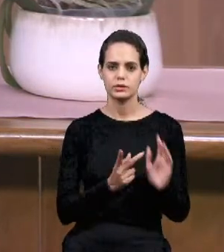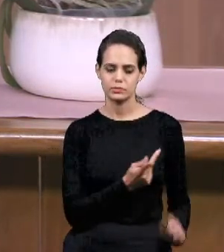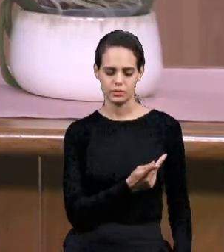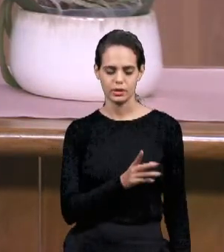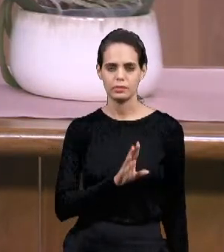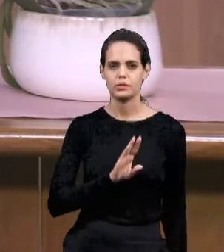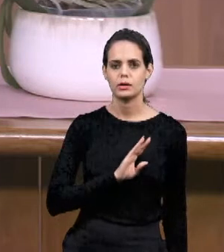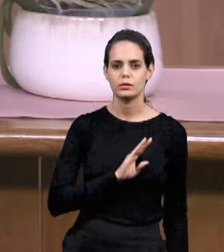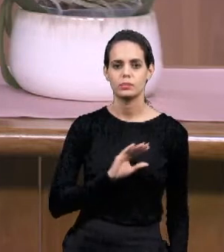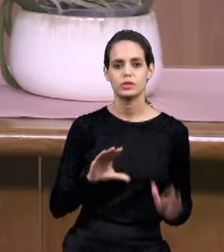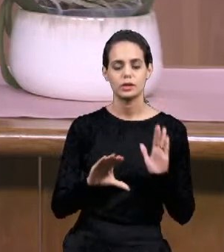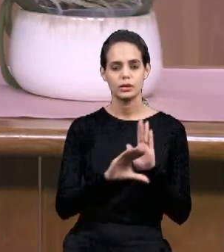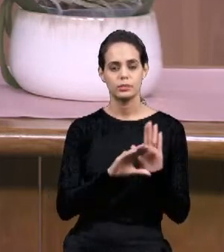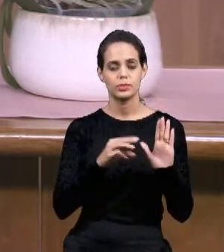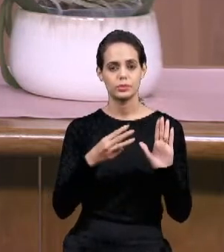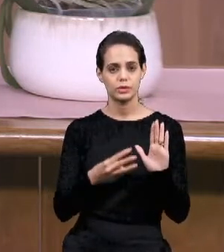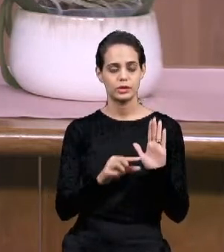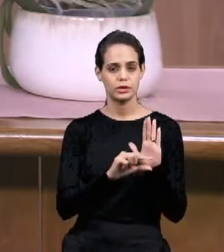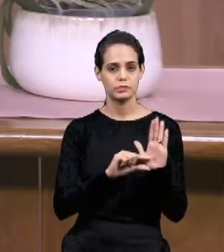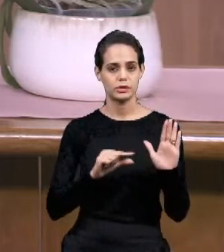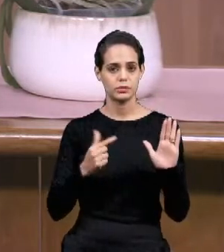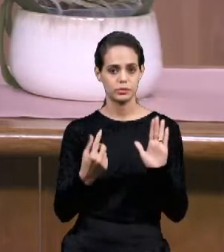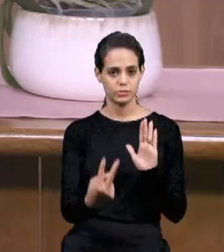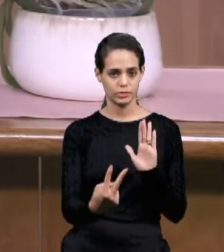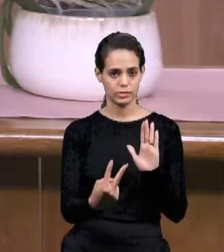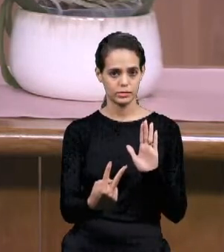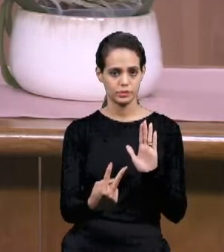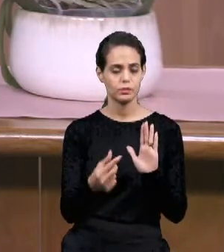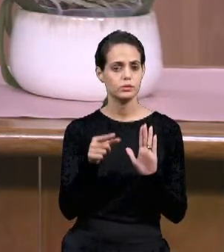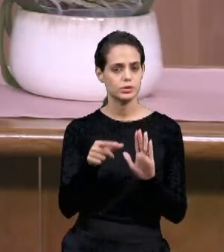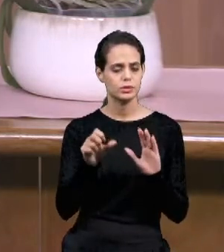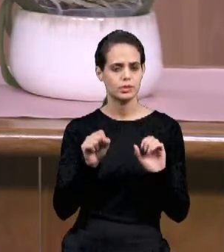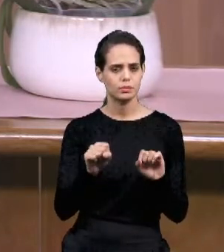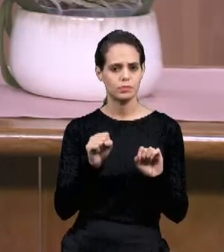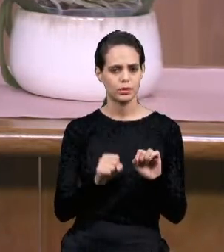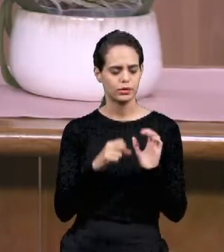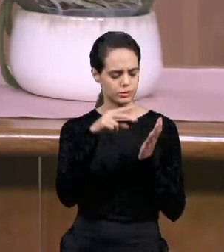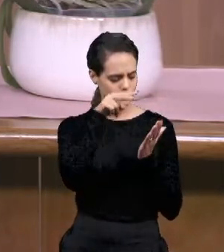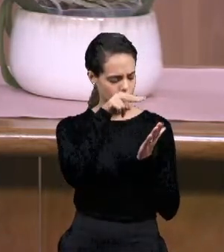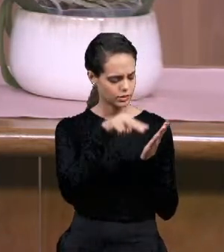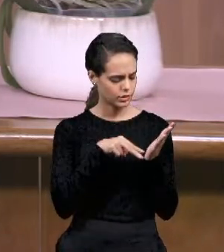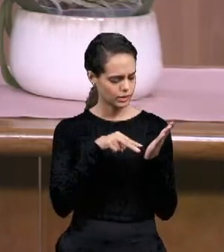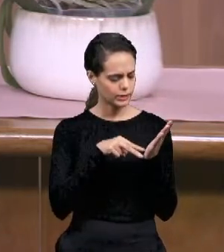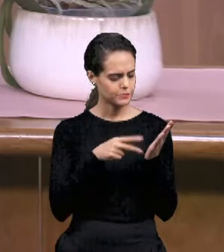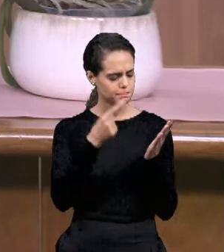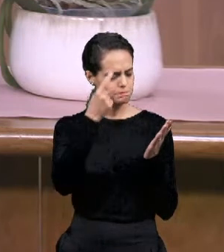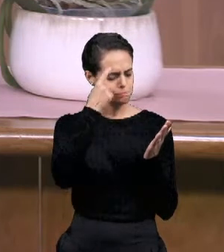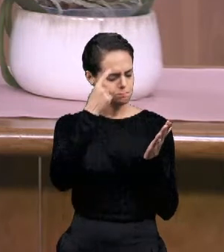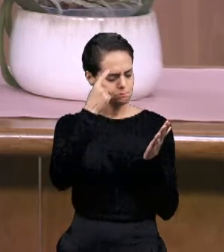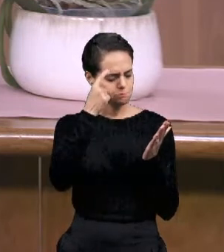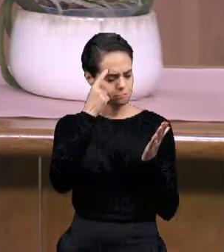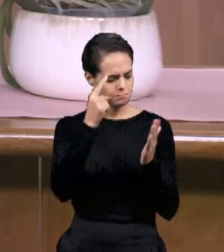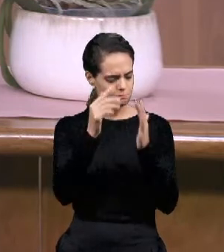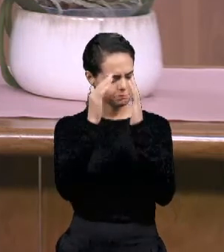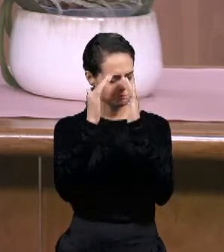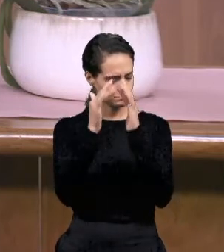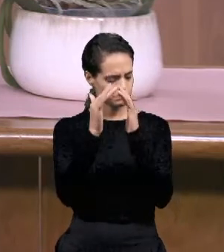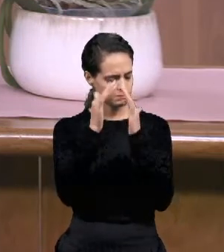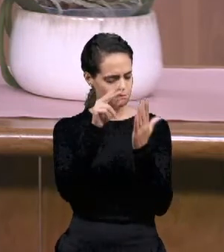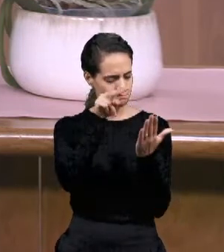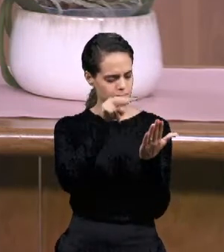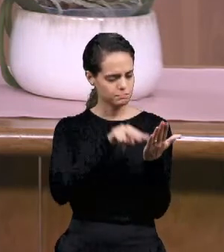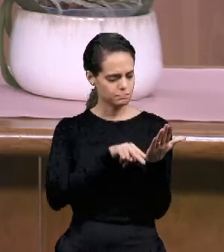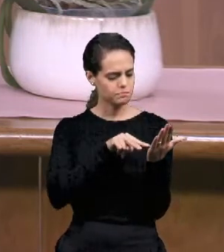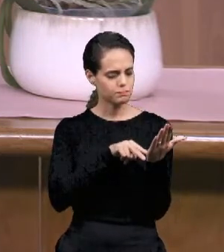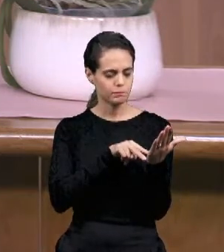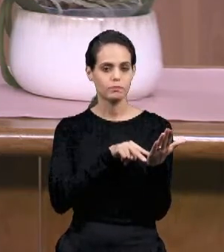texto Abacuque, capítulo 3, verso 2. Você já pode ir meditando nesse texto e de maneira que no momento em que